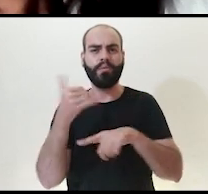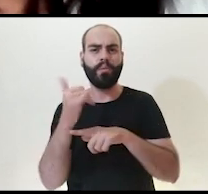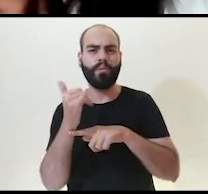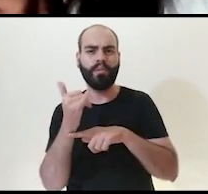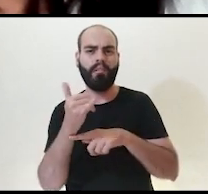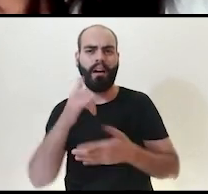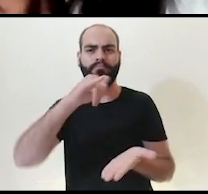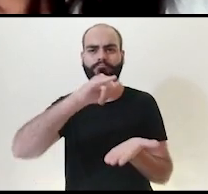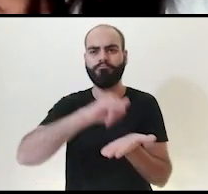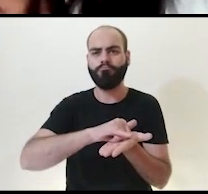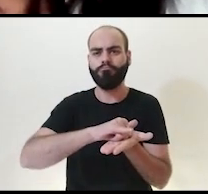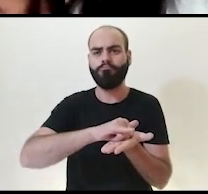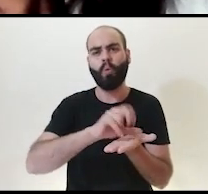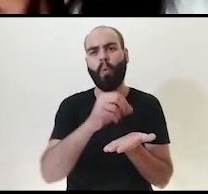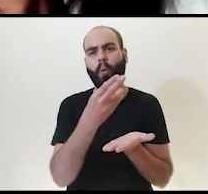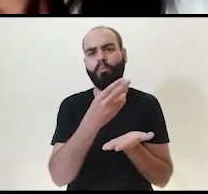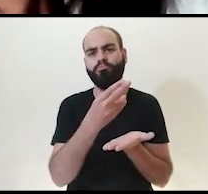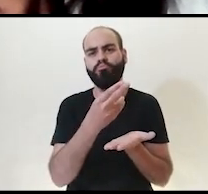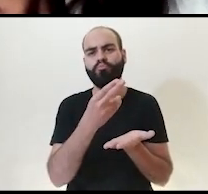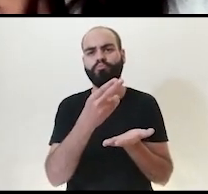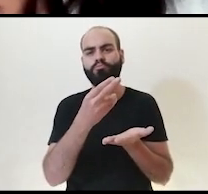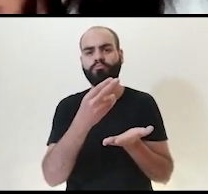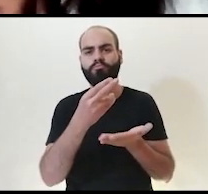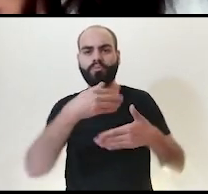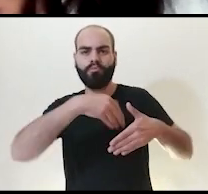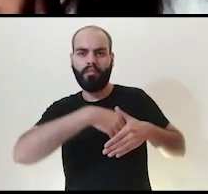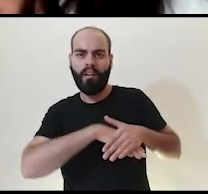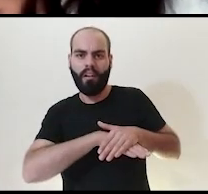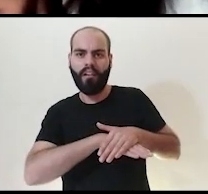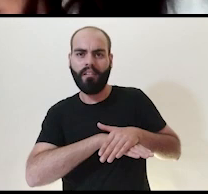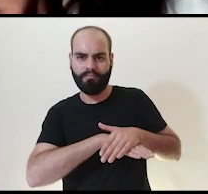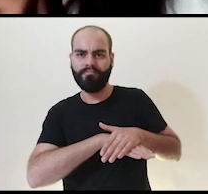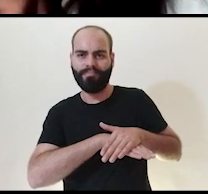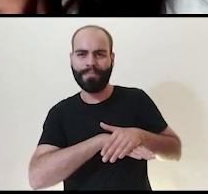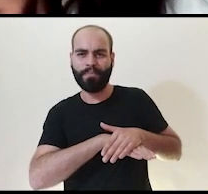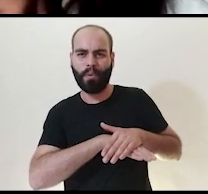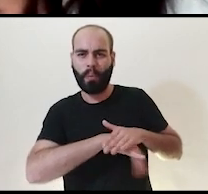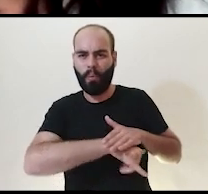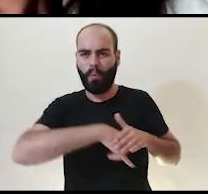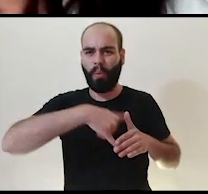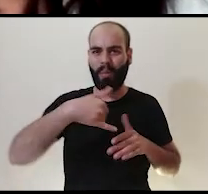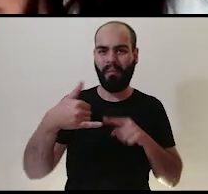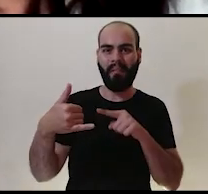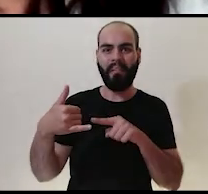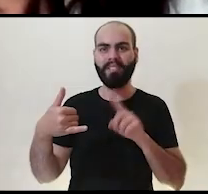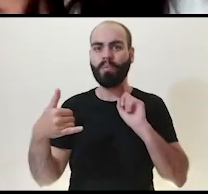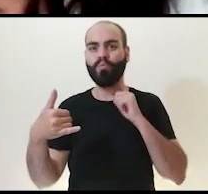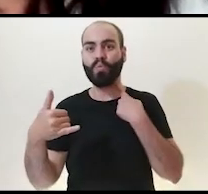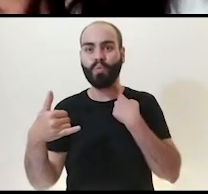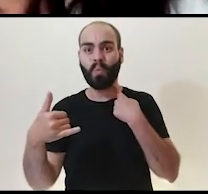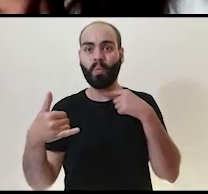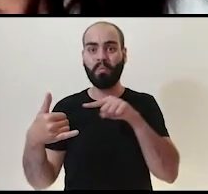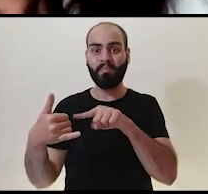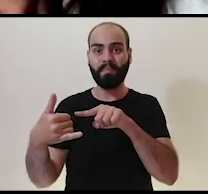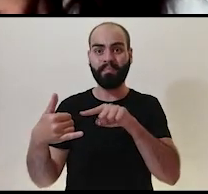cima da mesa, então quase sempre a lente tá suja, né? A gente pega toda hora, às vezes com a mão não tá limpa, e faz